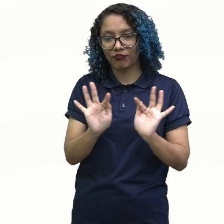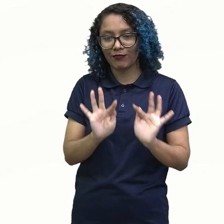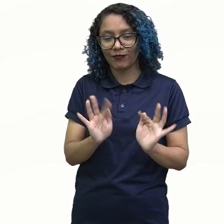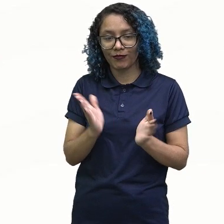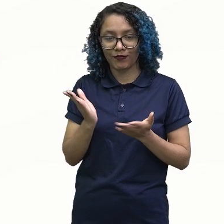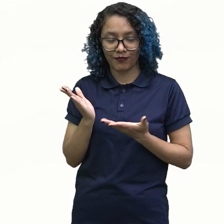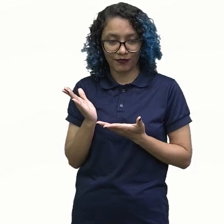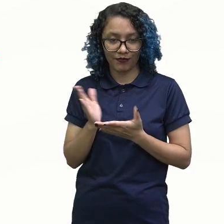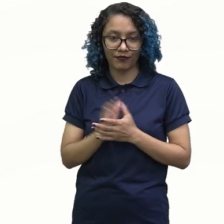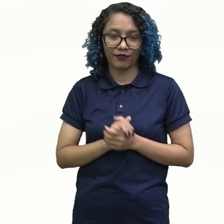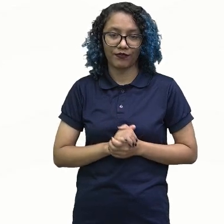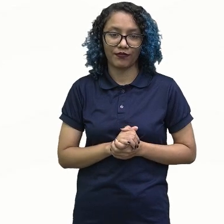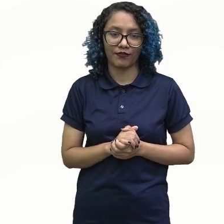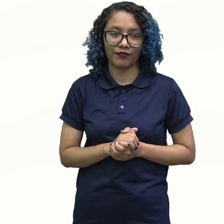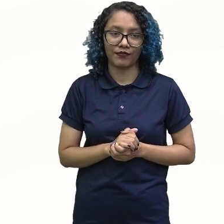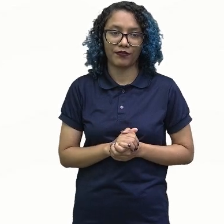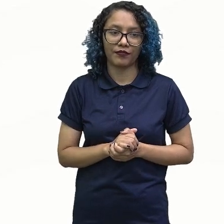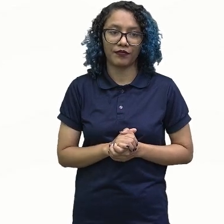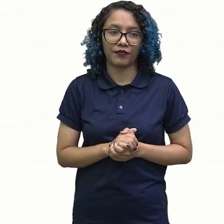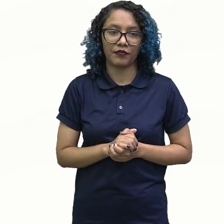aí mais a determinação do preço.